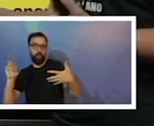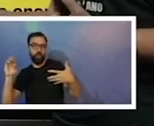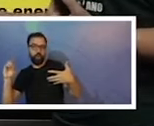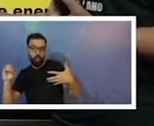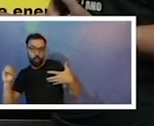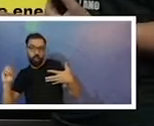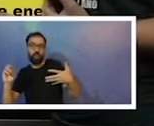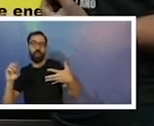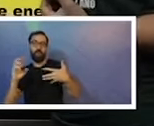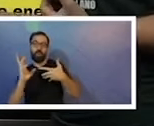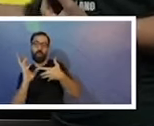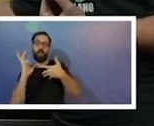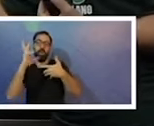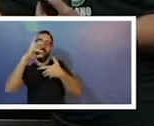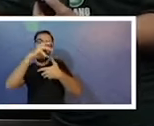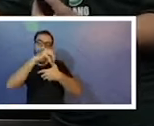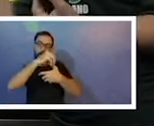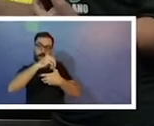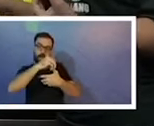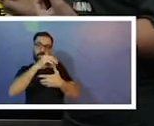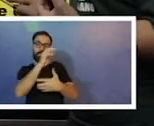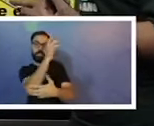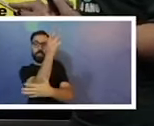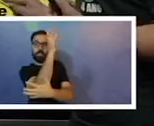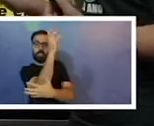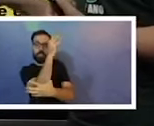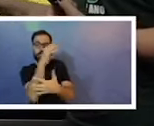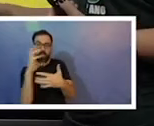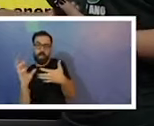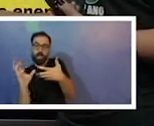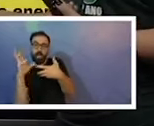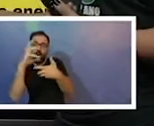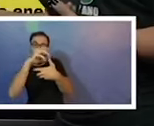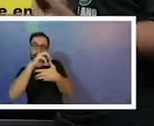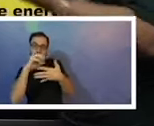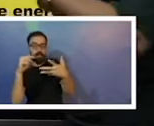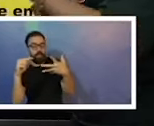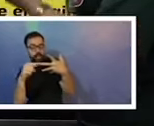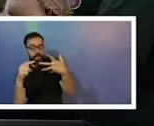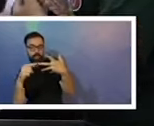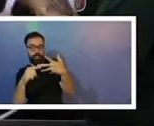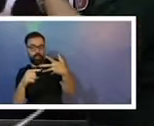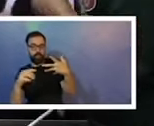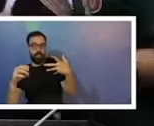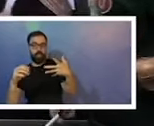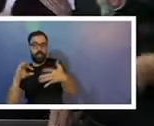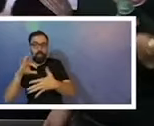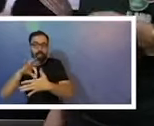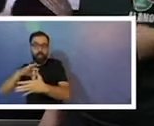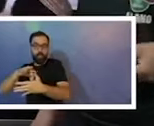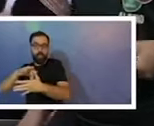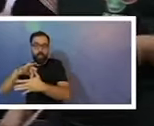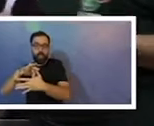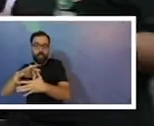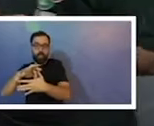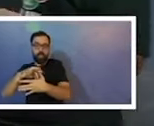os carnívoros, que vão sempre se alimentar de outro ser vivo. Continuando no próximo exemplo, na